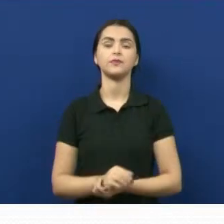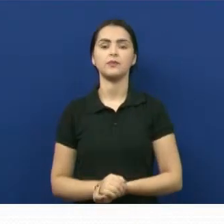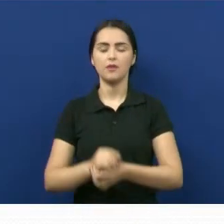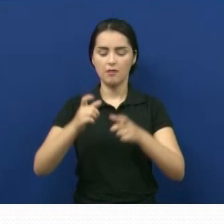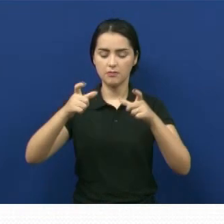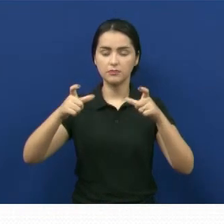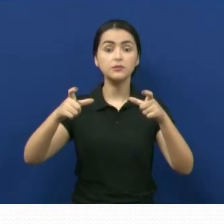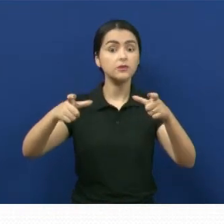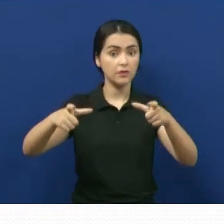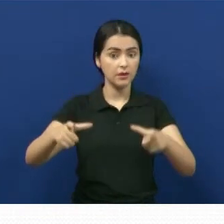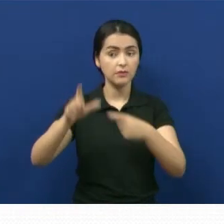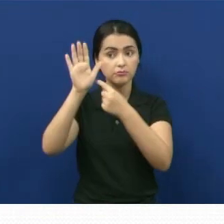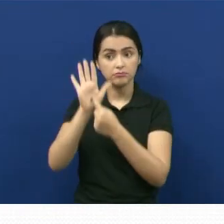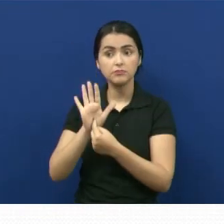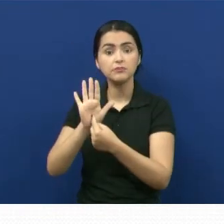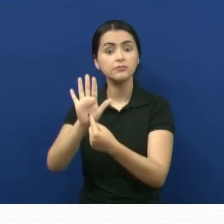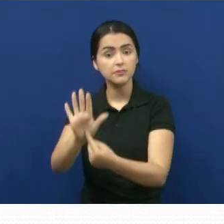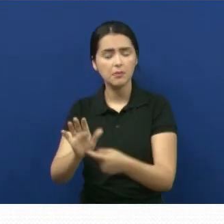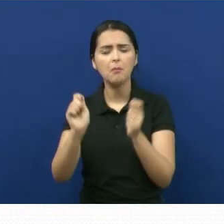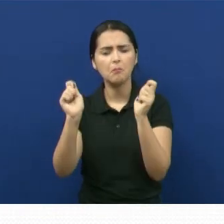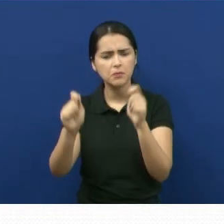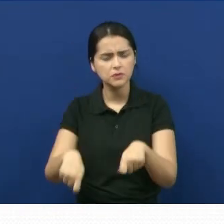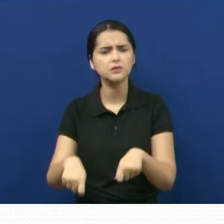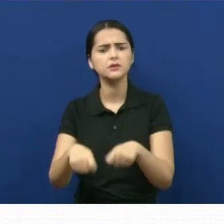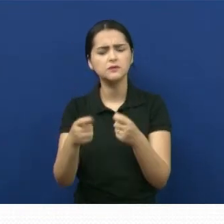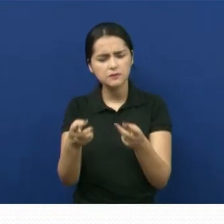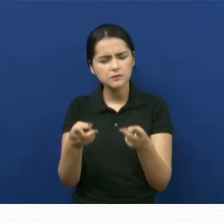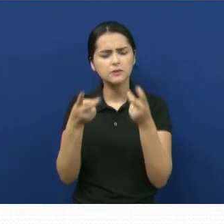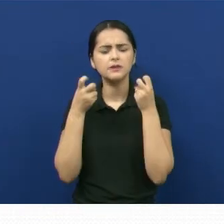locais representados, podem ser identificados como